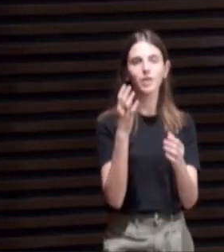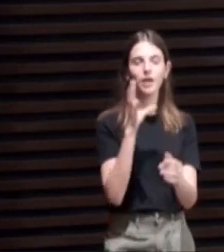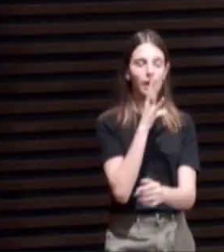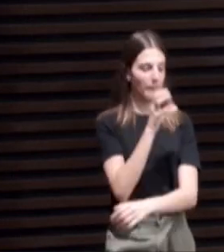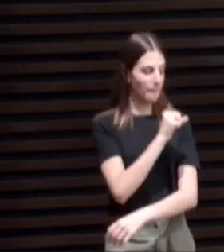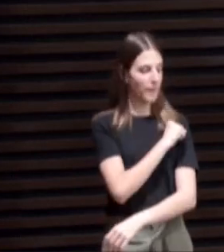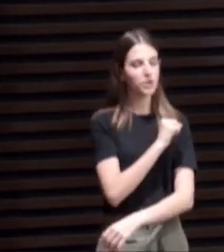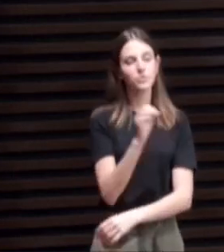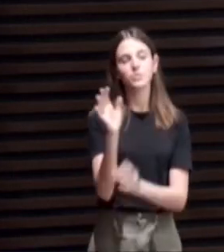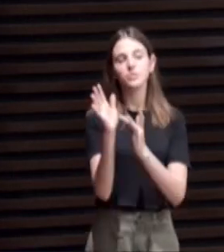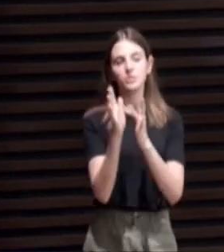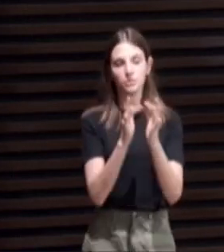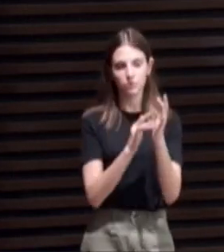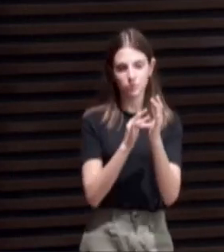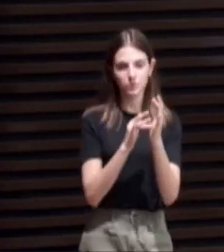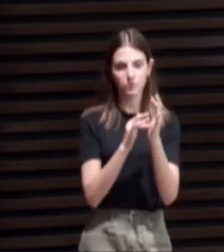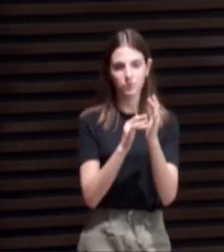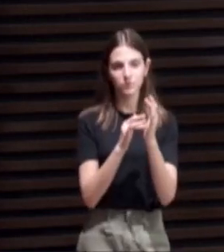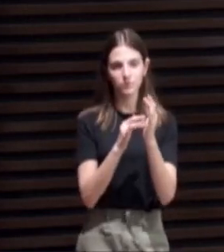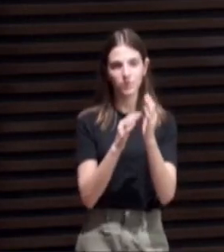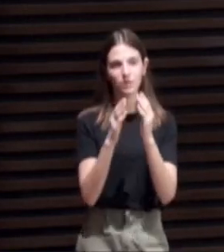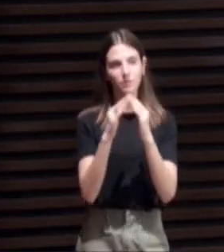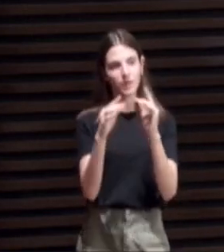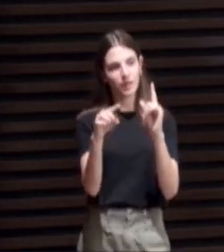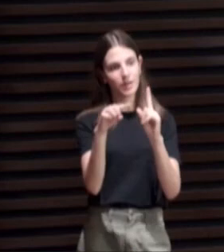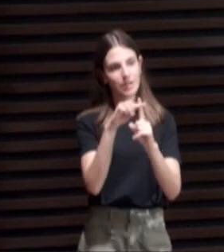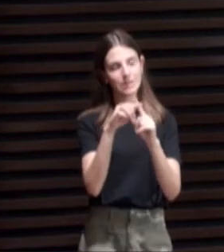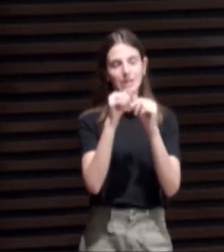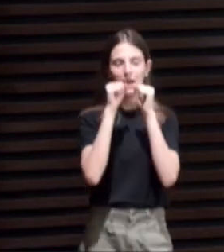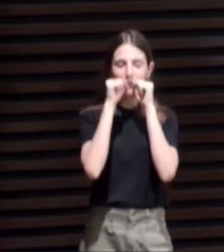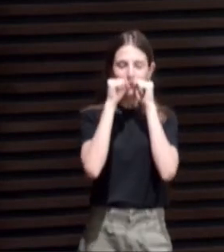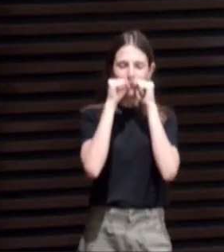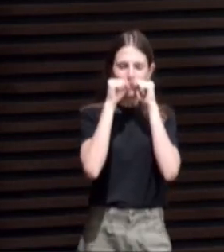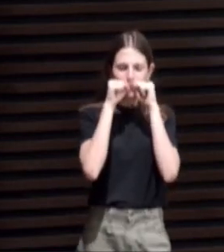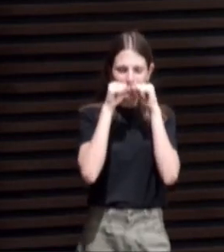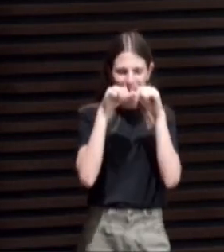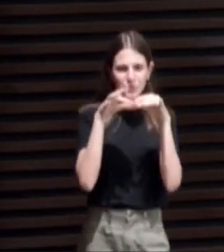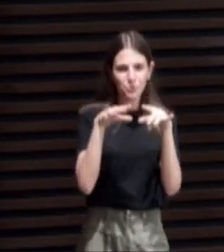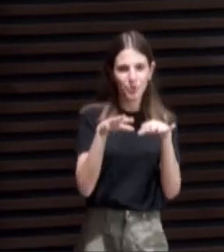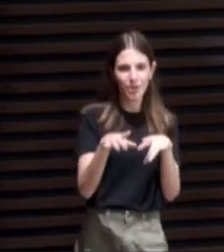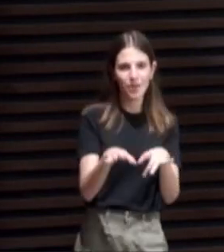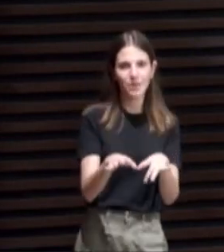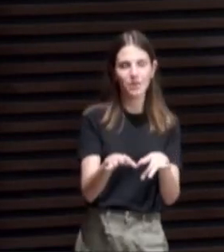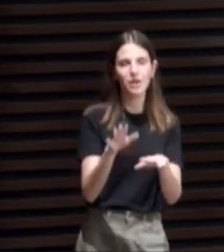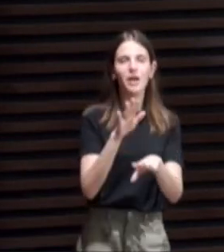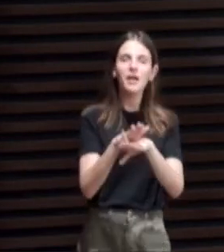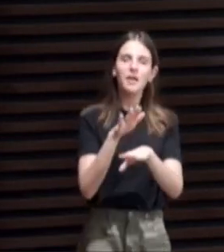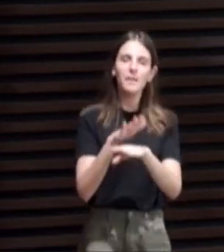mesma. Uma igreja é mais abençoada quanto mais o pastor ama